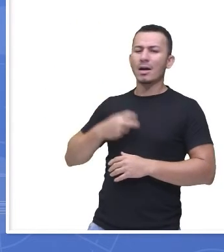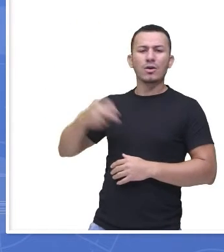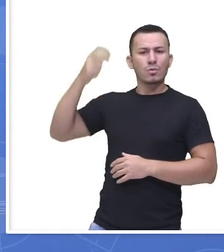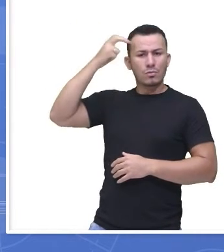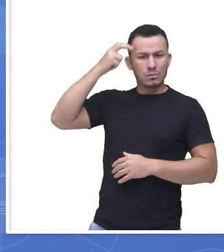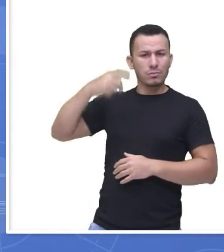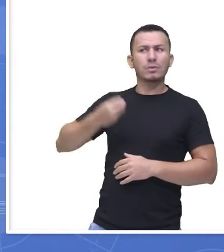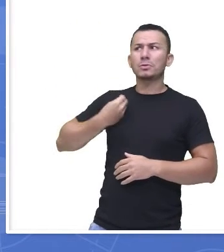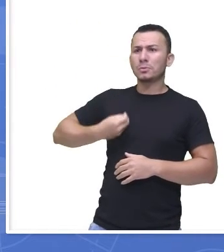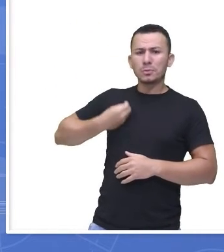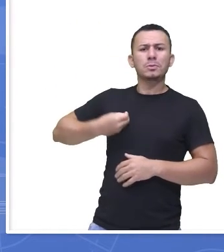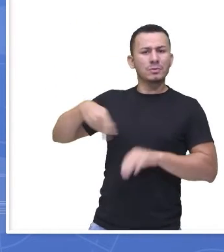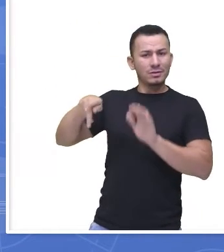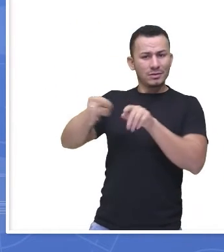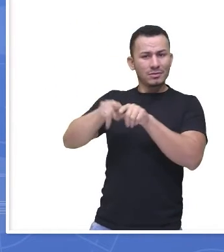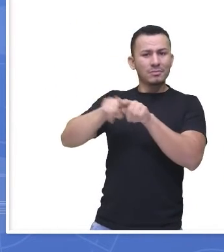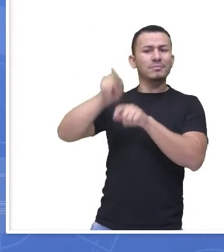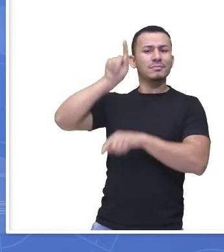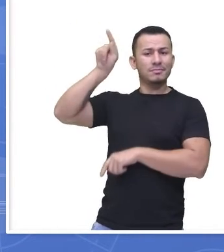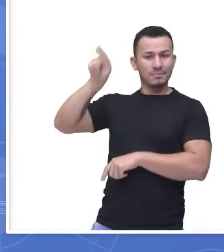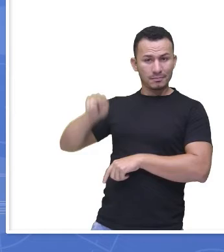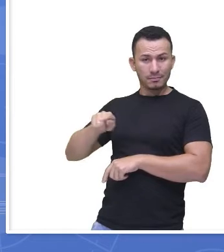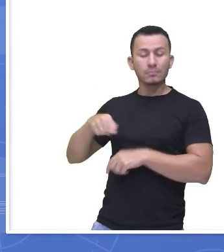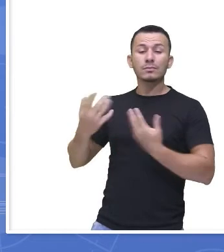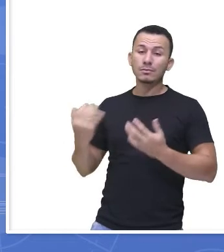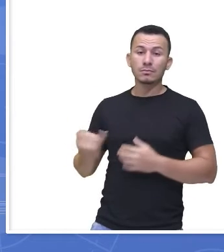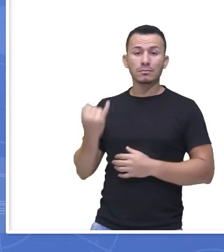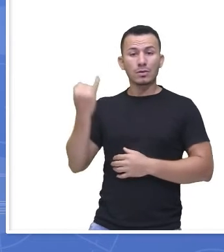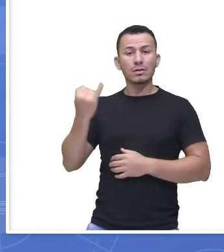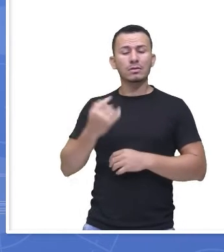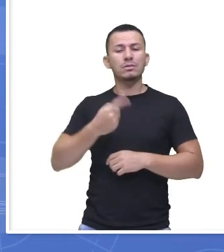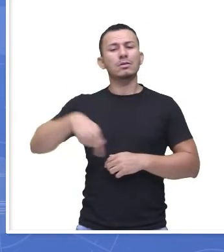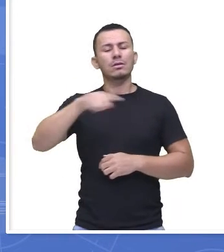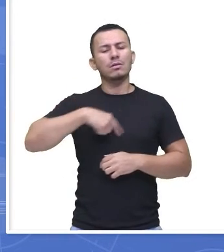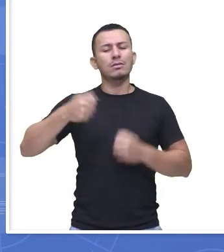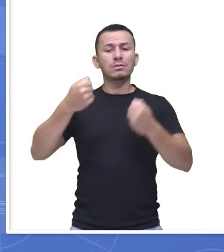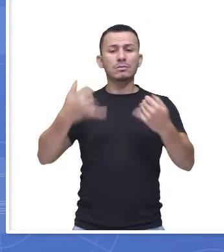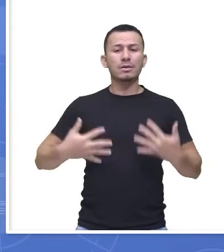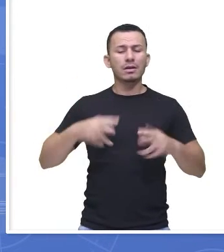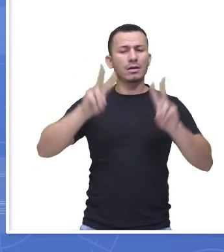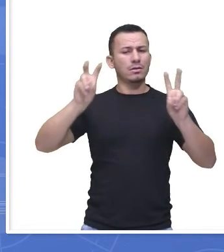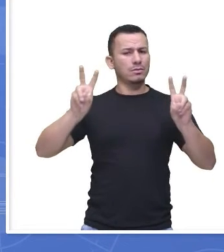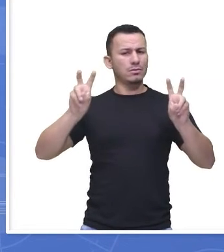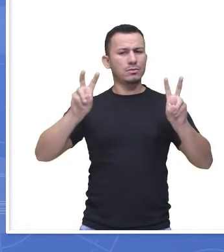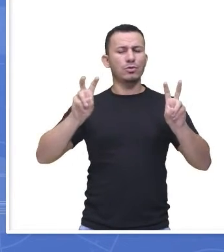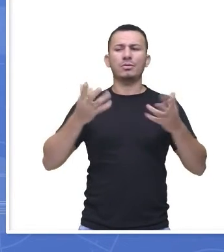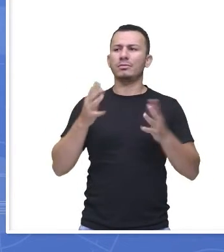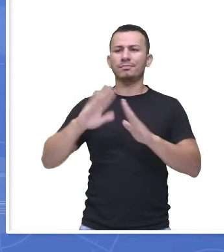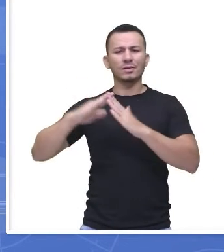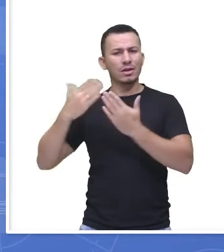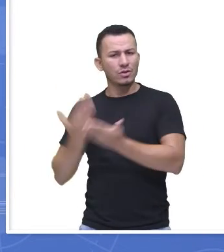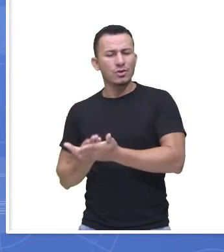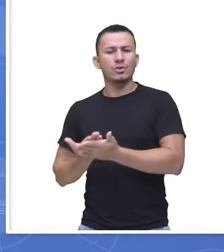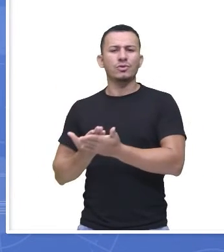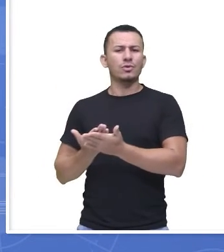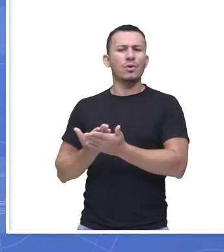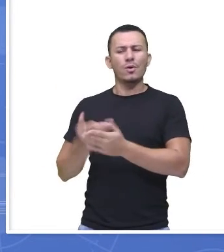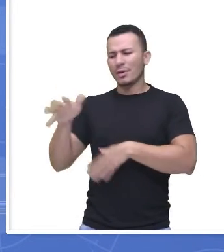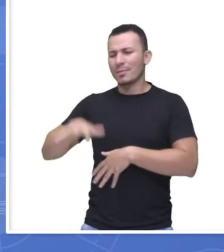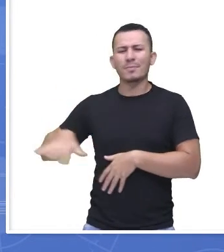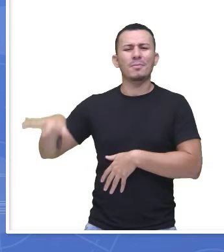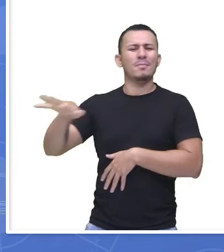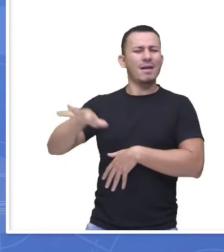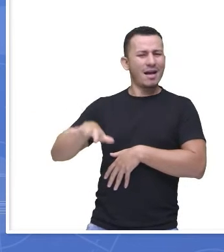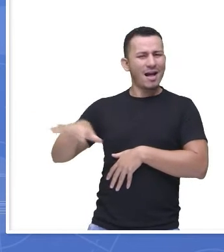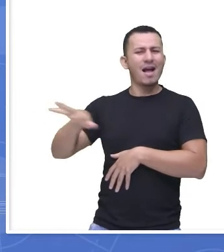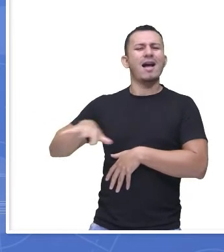né? É importante isso. Então, veja, quando a gente fala nessa questão da escola como esse espaço aí que